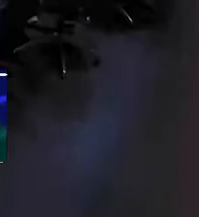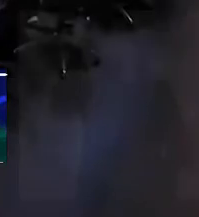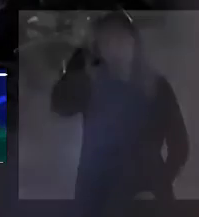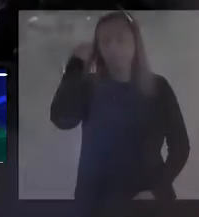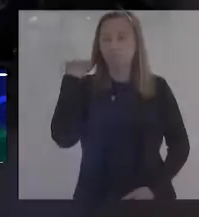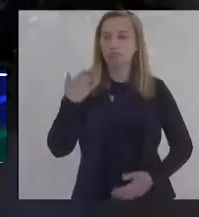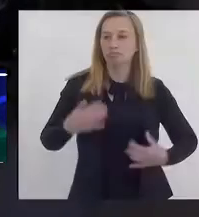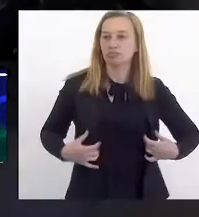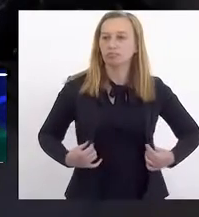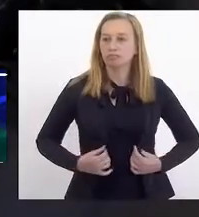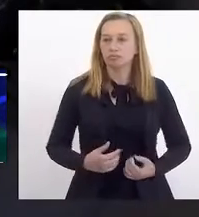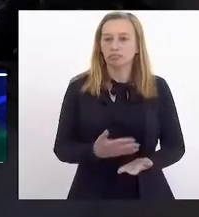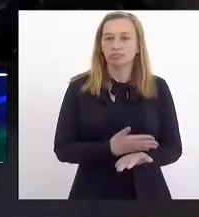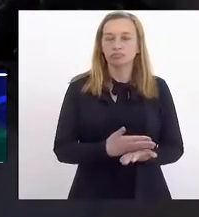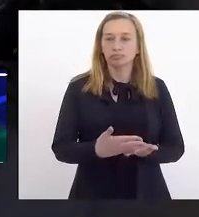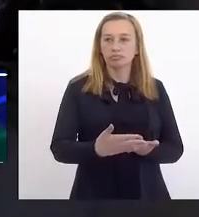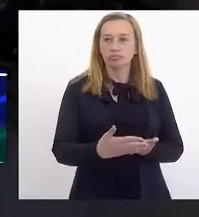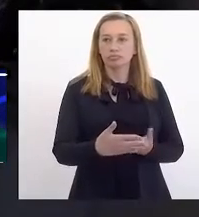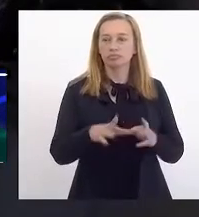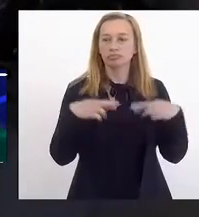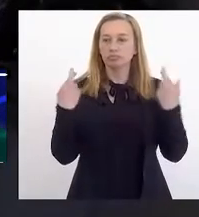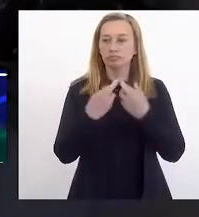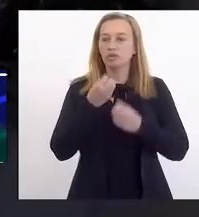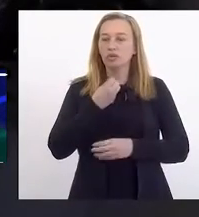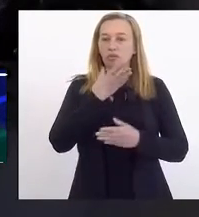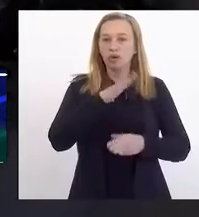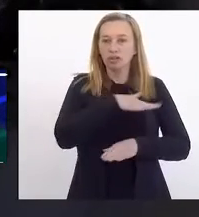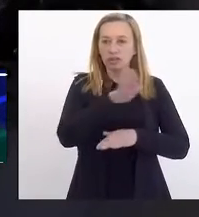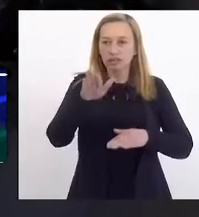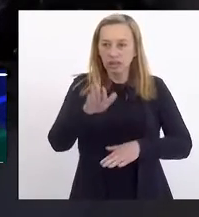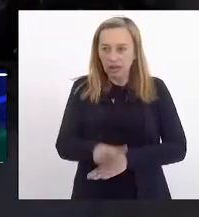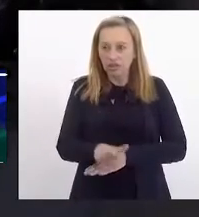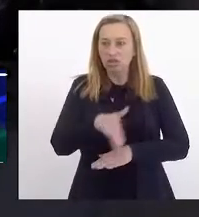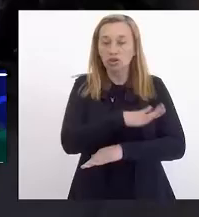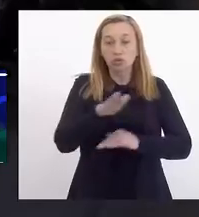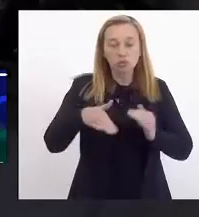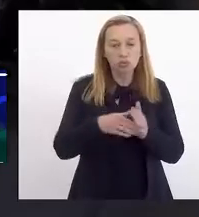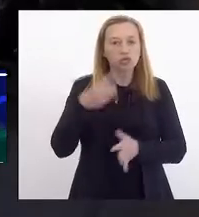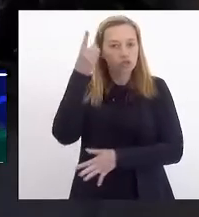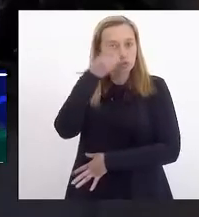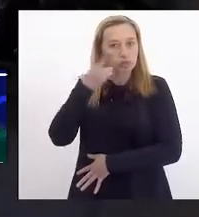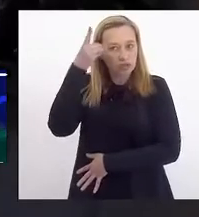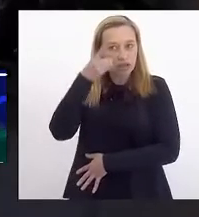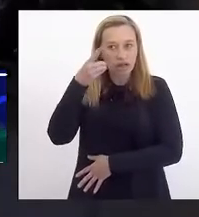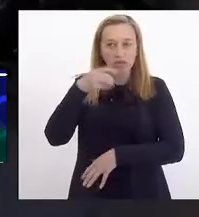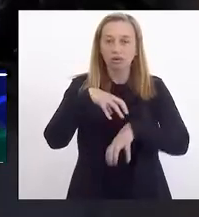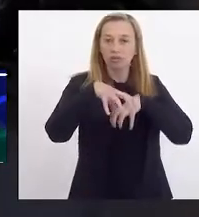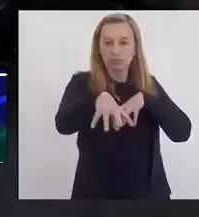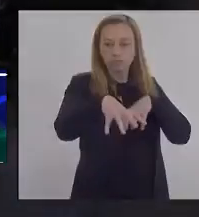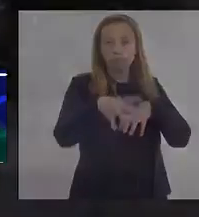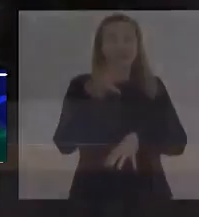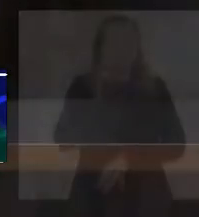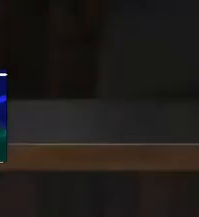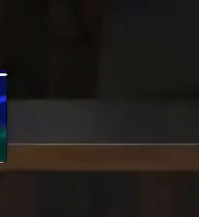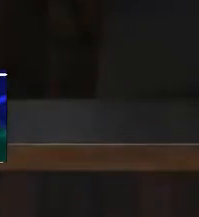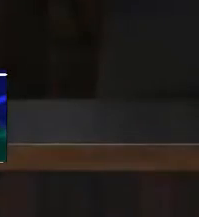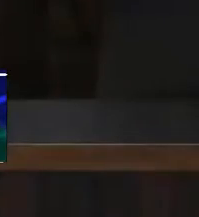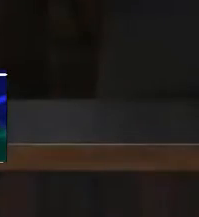Está reaberta a sessão. Boa tarde, senhoras e senhores deputados, todos que estão online e presentes no